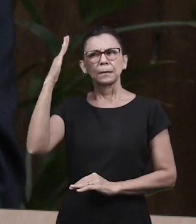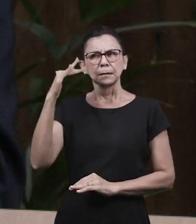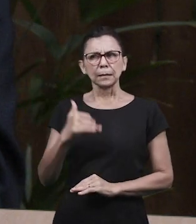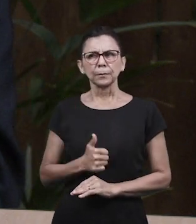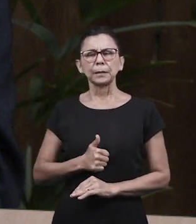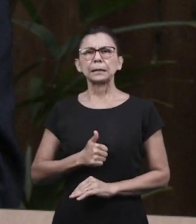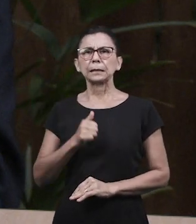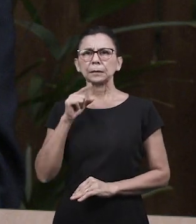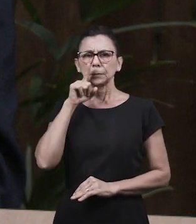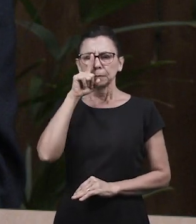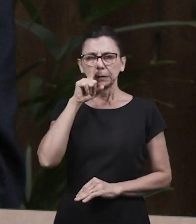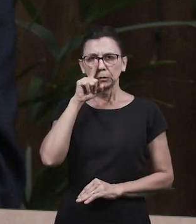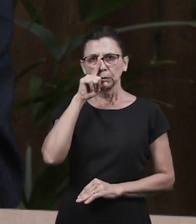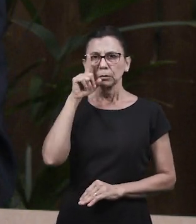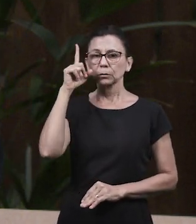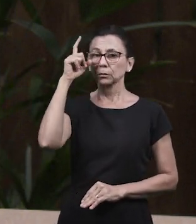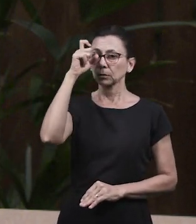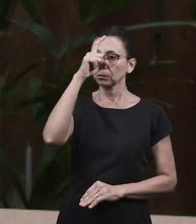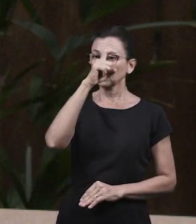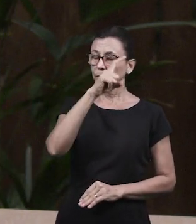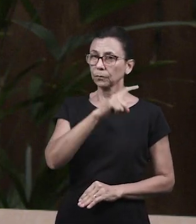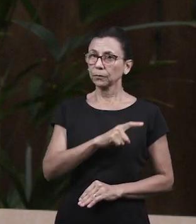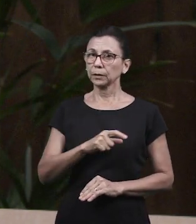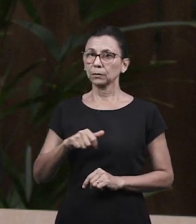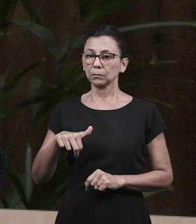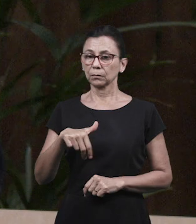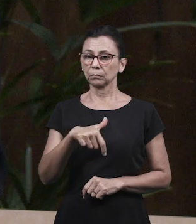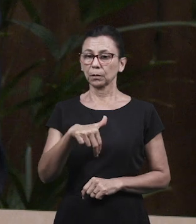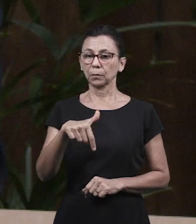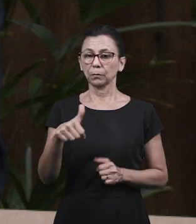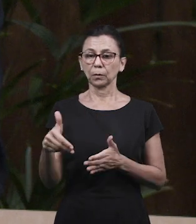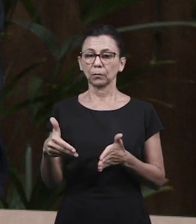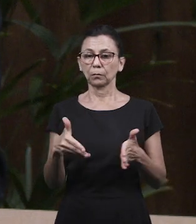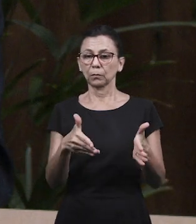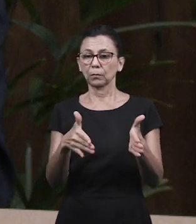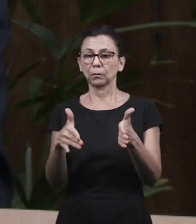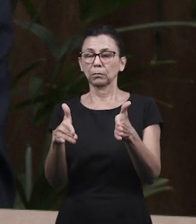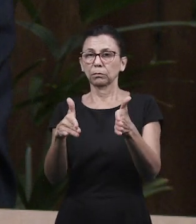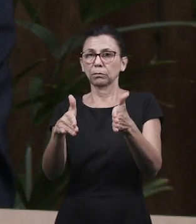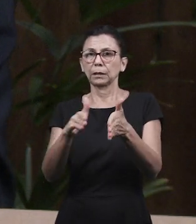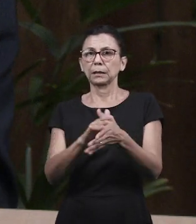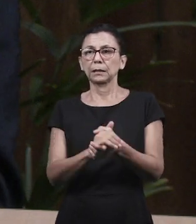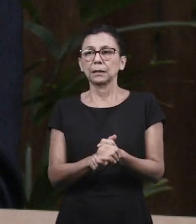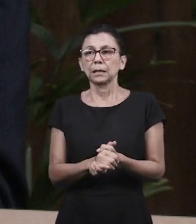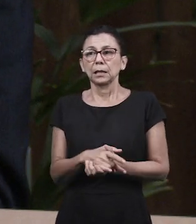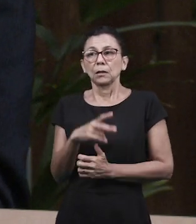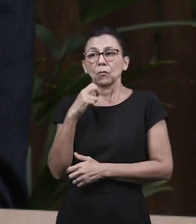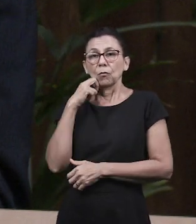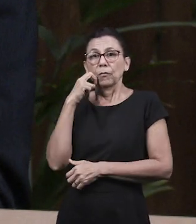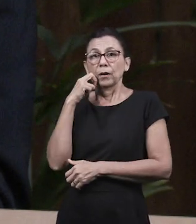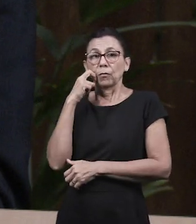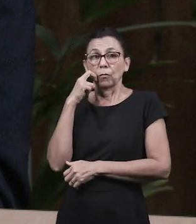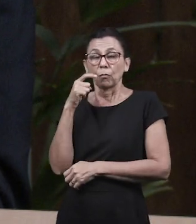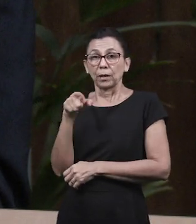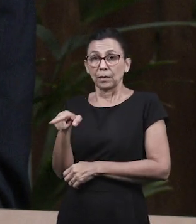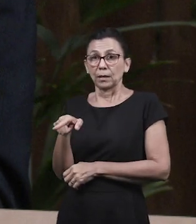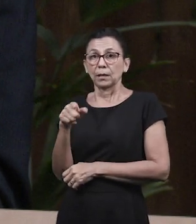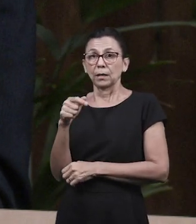muitas coisas que seriam até difícil para ele, para a caminhada, mas ele ficou com vergonha de pedir ao